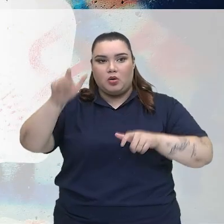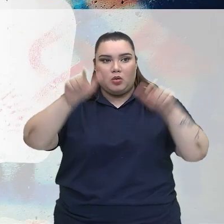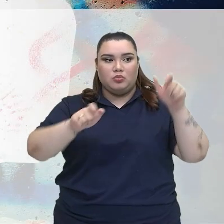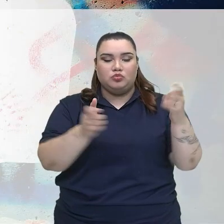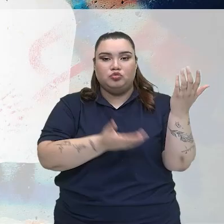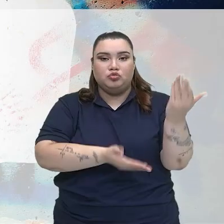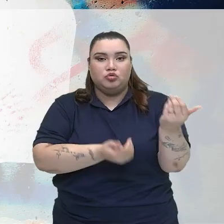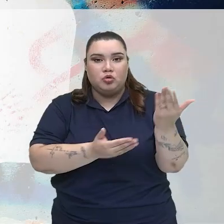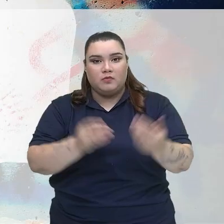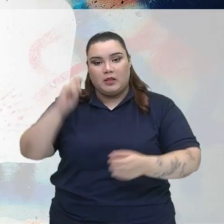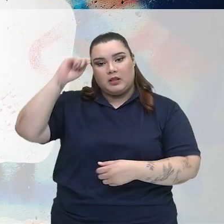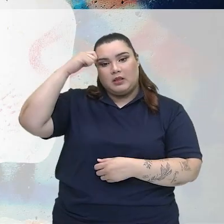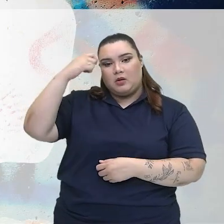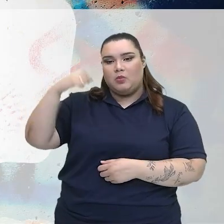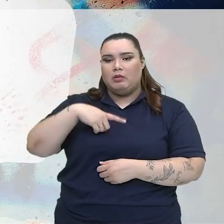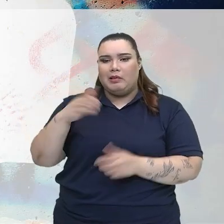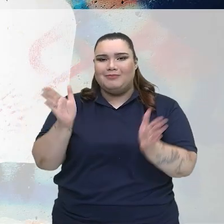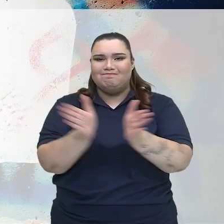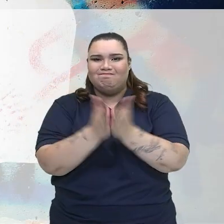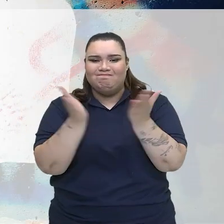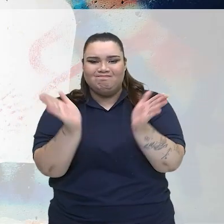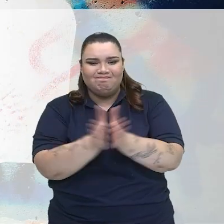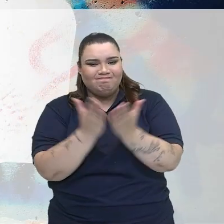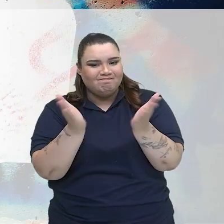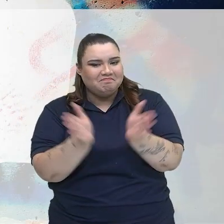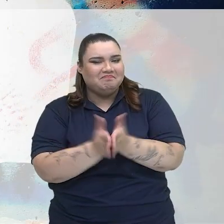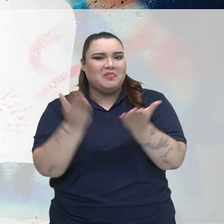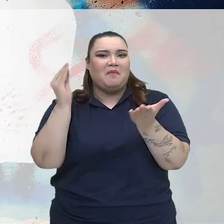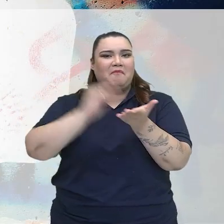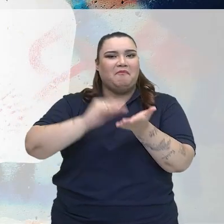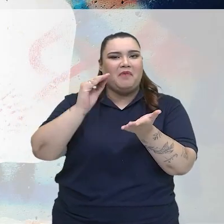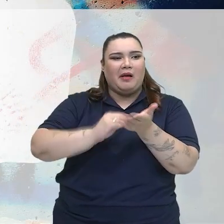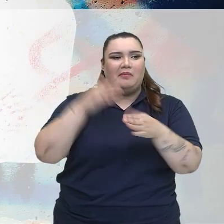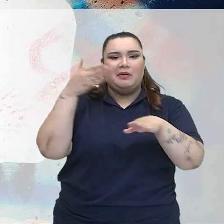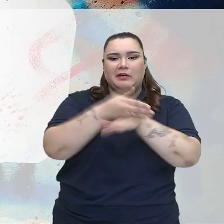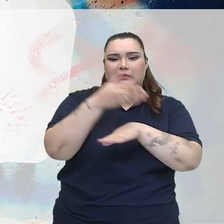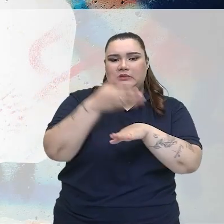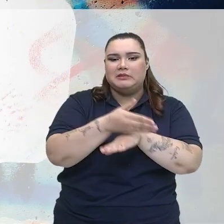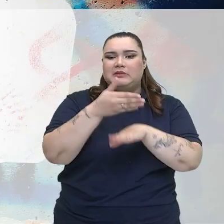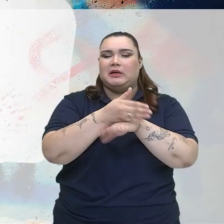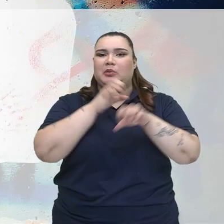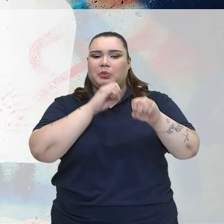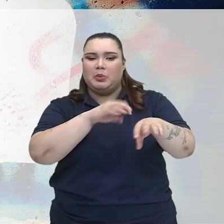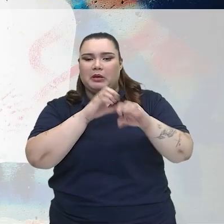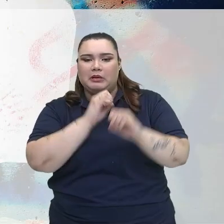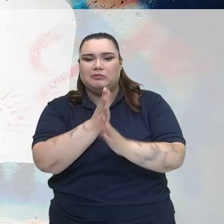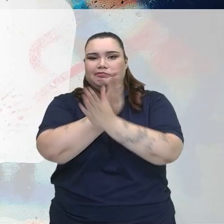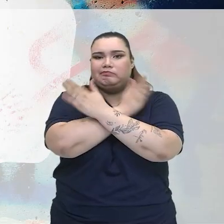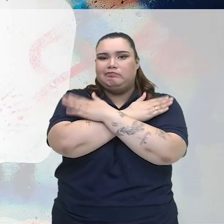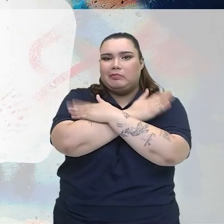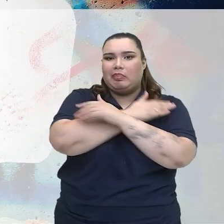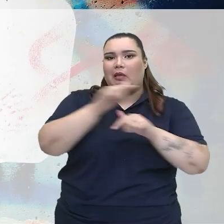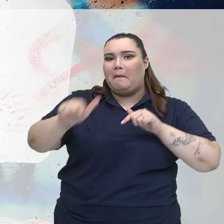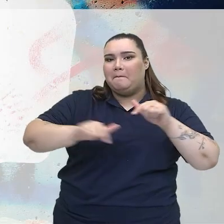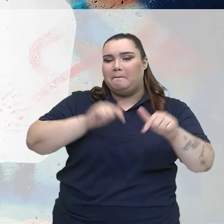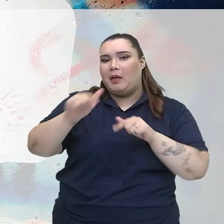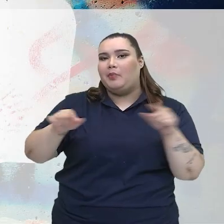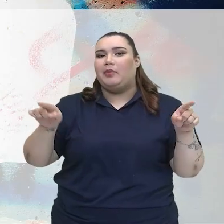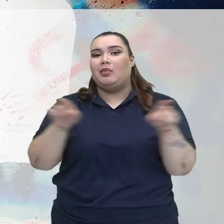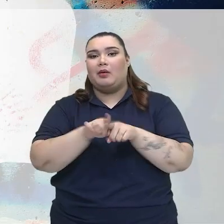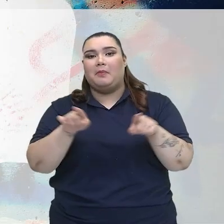negros e latinos, eles enfrentavam aquela pobreza, a falta de acesso à educação, desemprego e também a questão